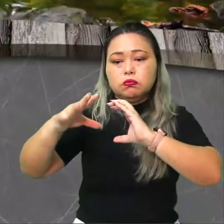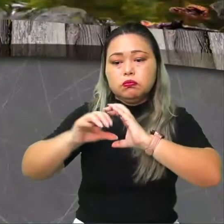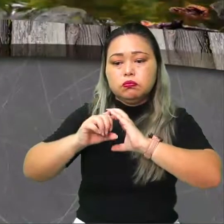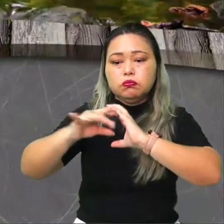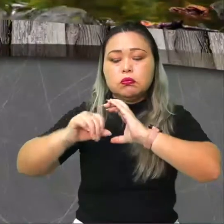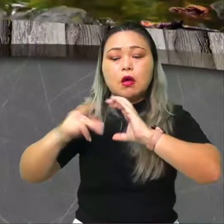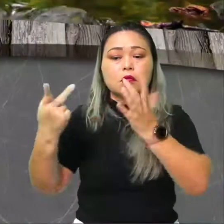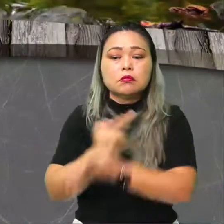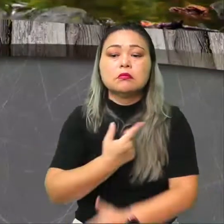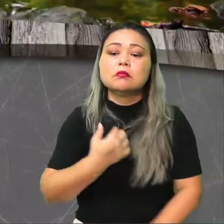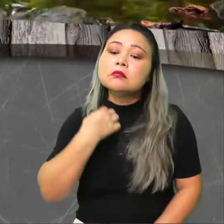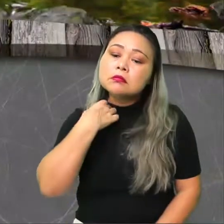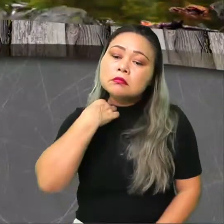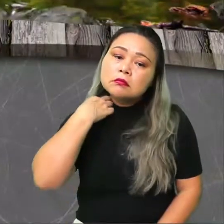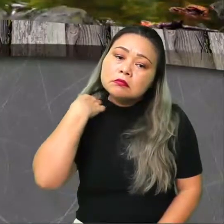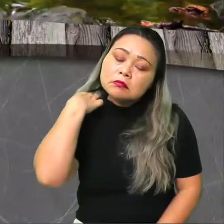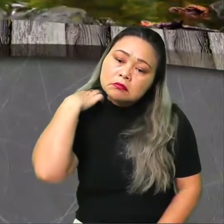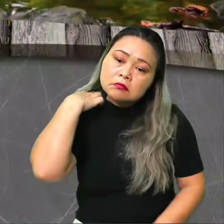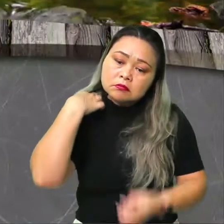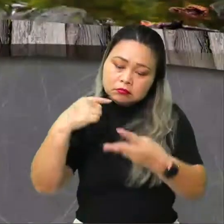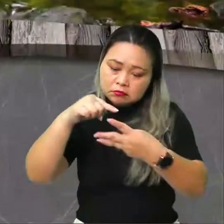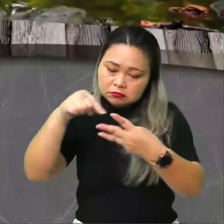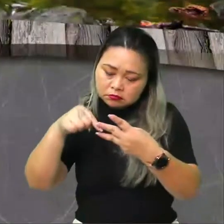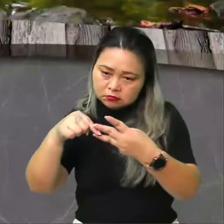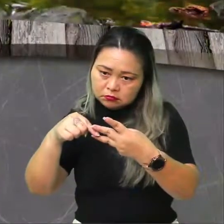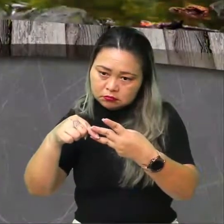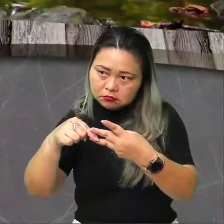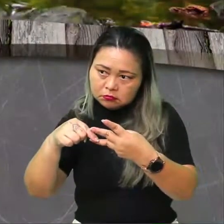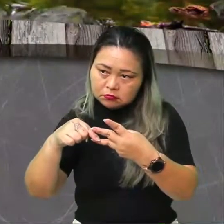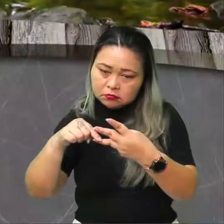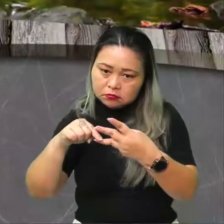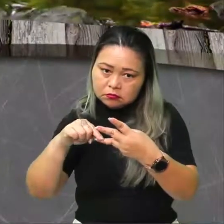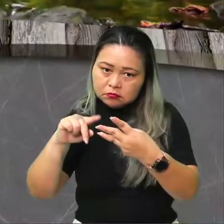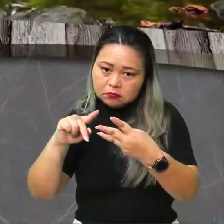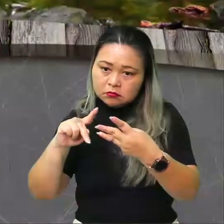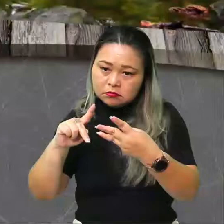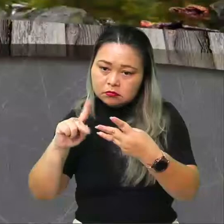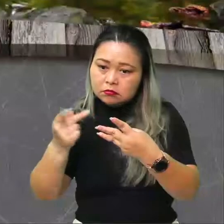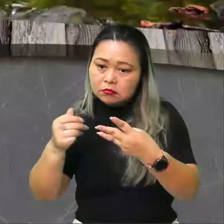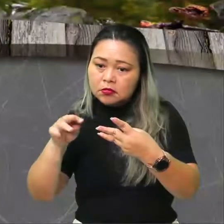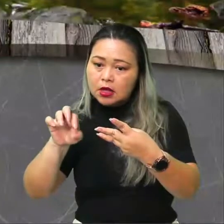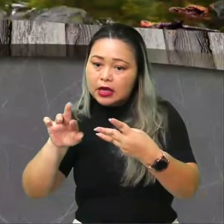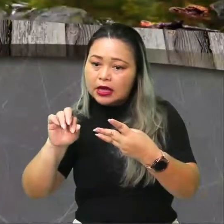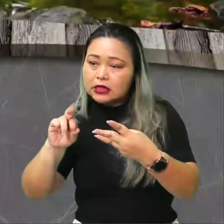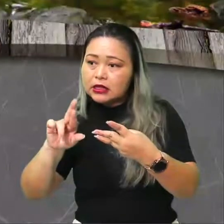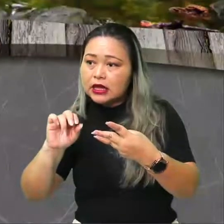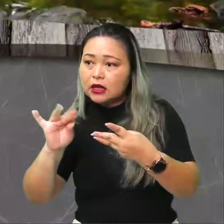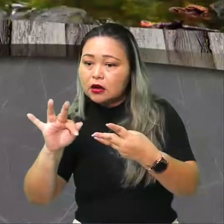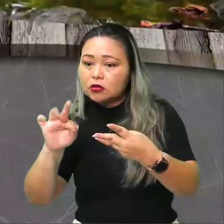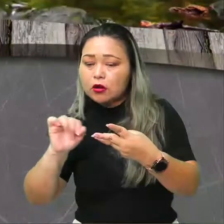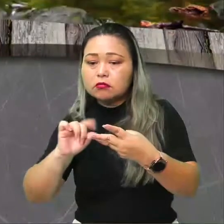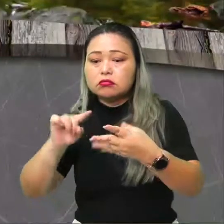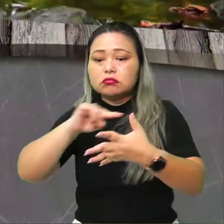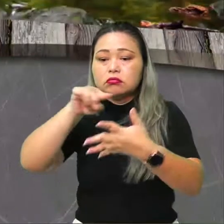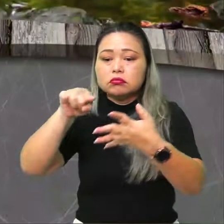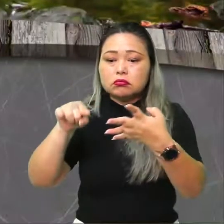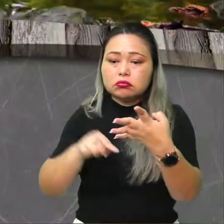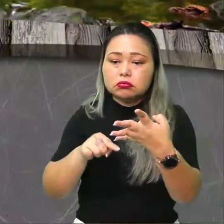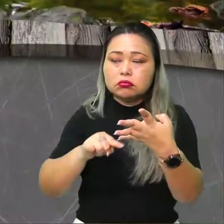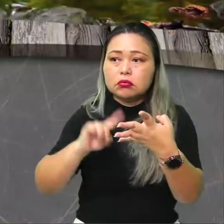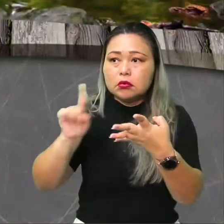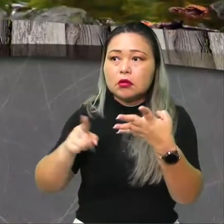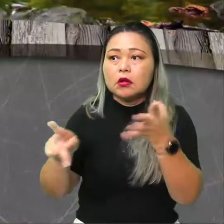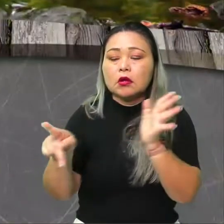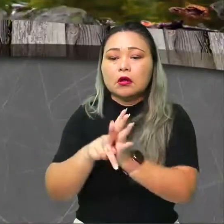celular acontecendo. 3 processos, né? Na hipótese heterotrófica e 4 processos ocorrendo aí